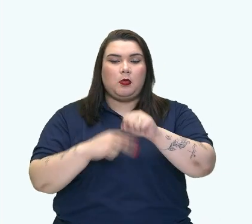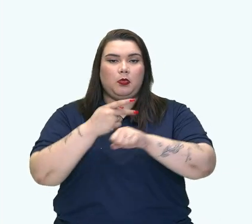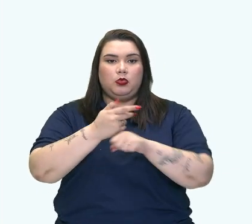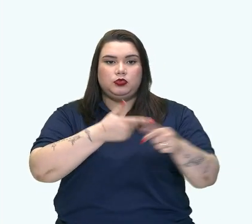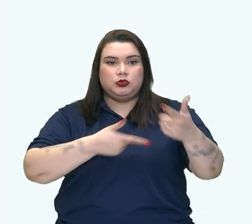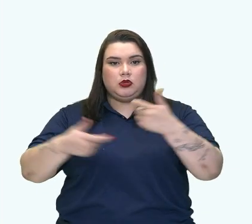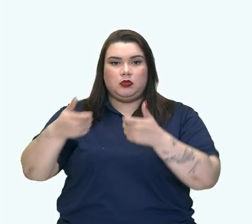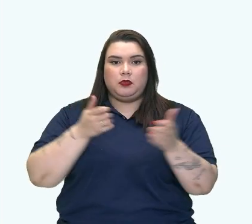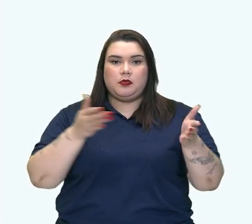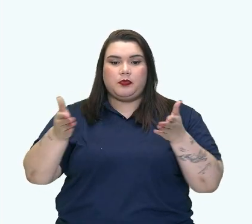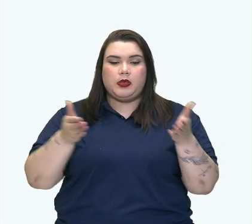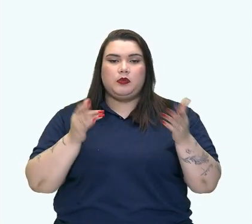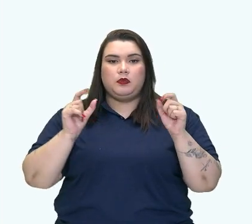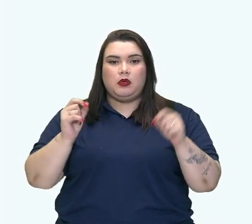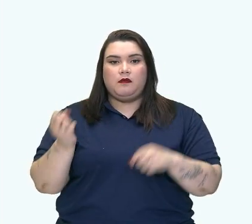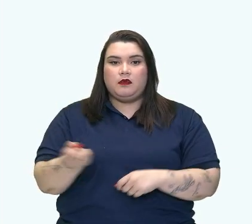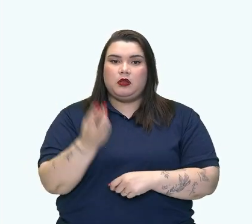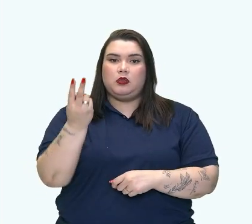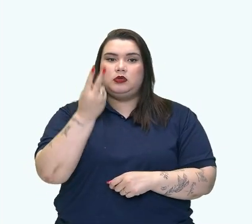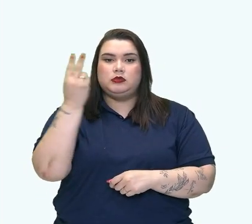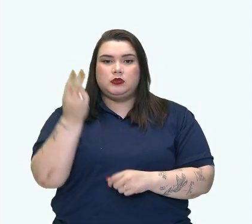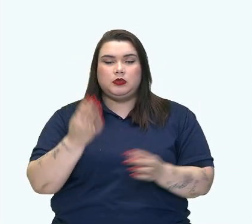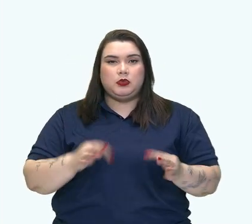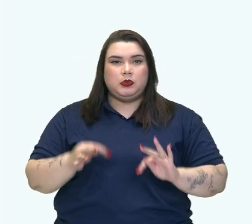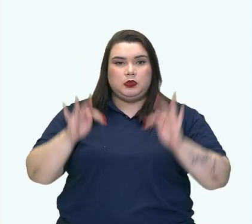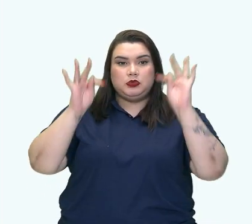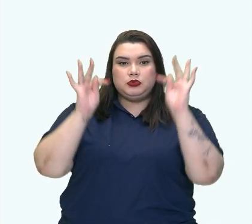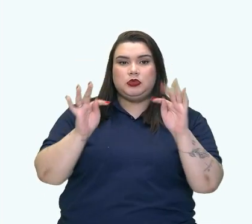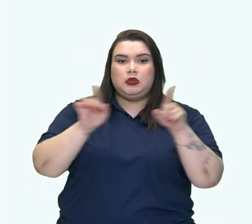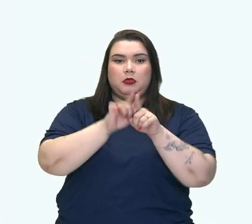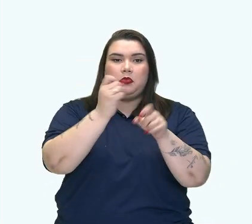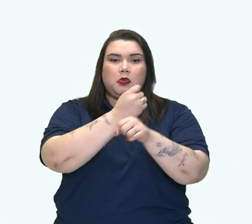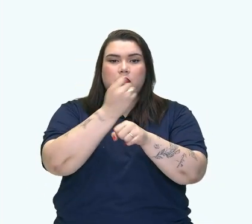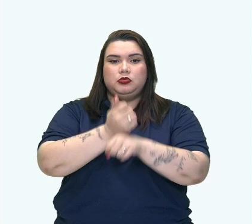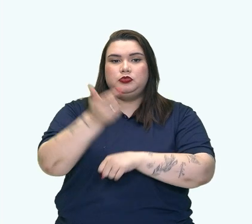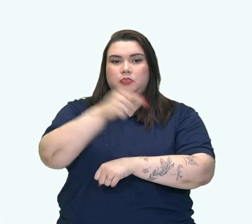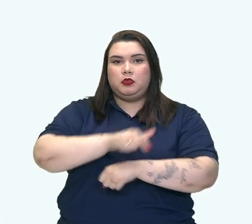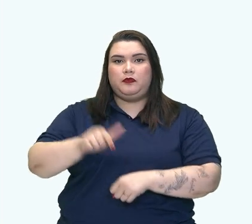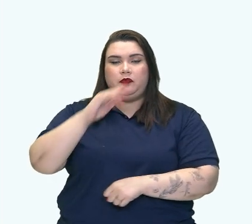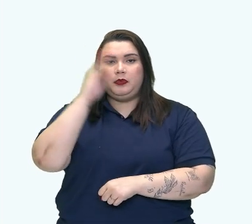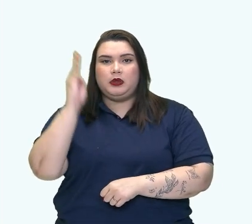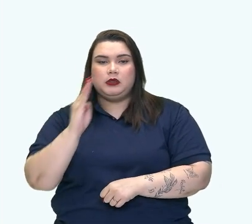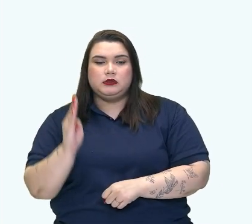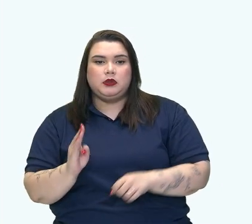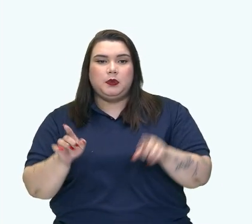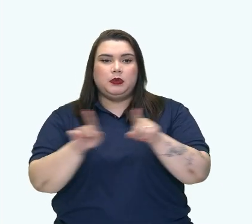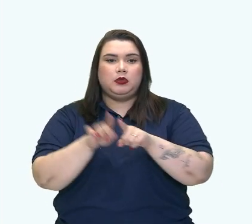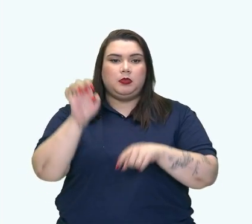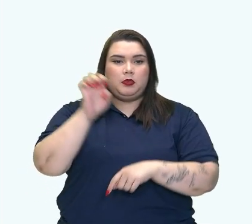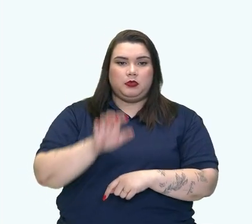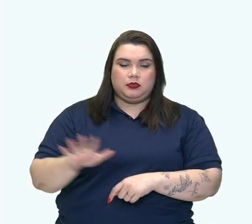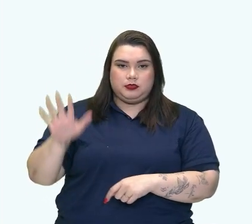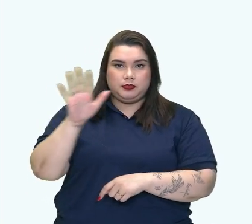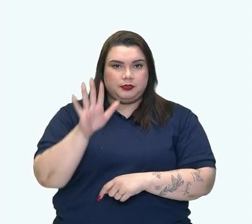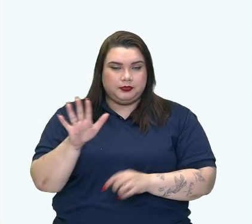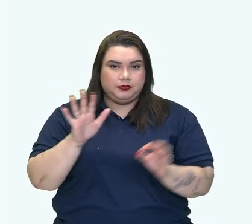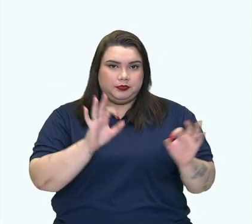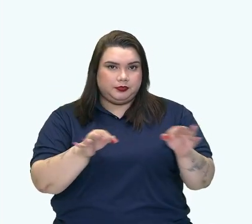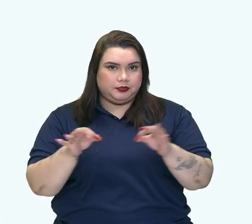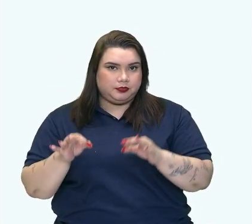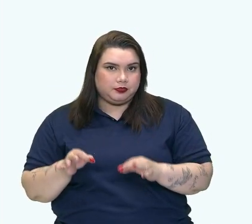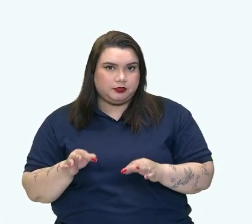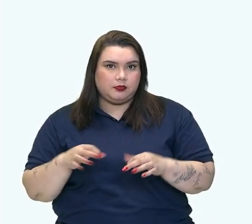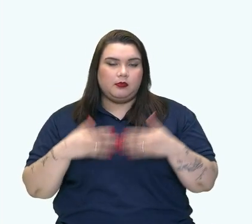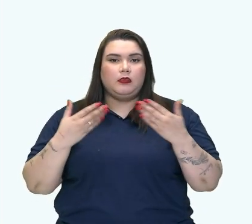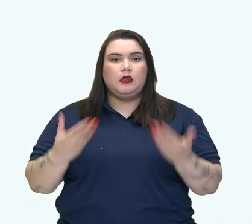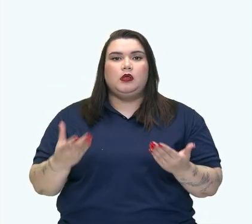em um momento de reconstrução da Europa, construção de Brasília no Brasil e valorização da tecnologia. Então a